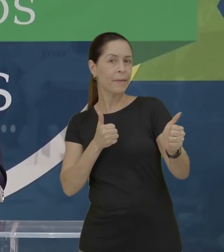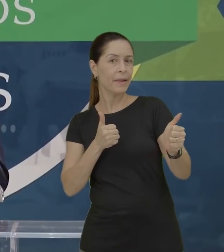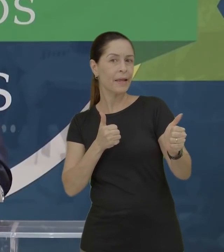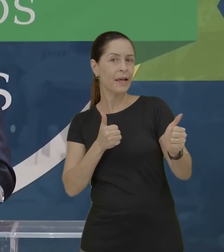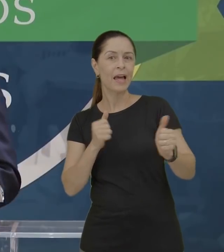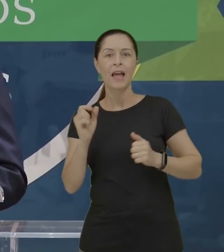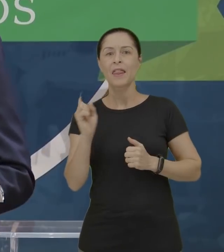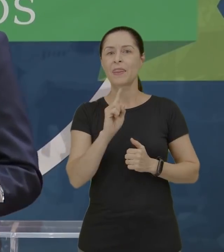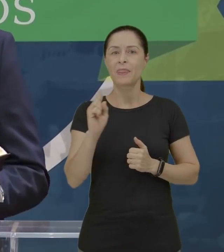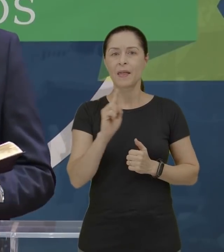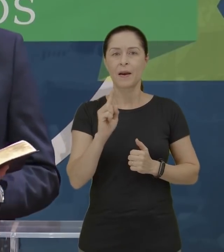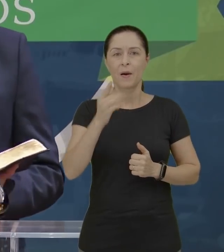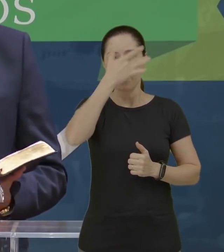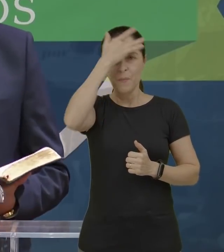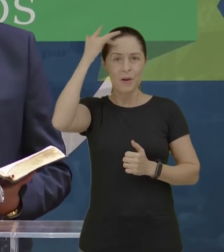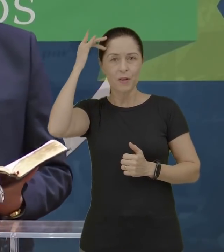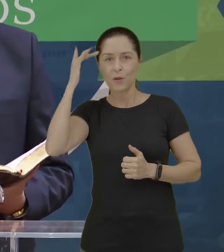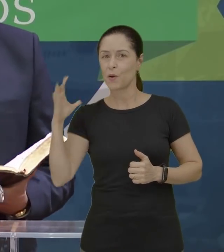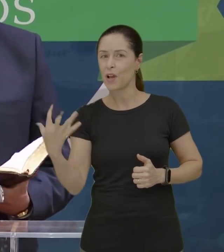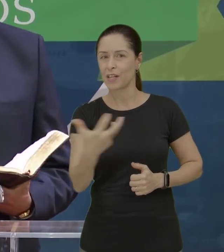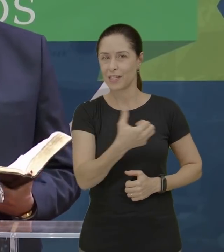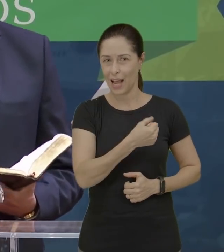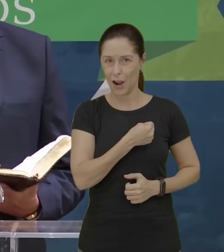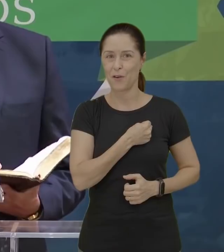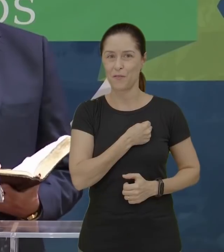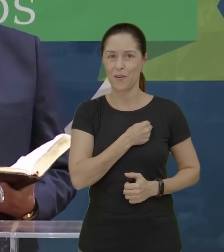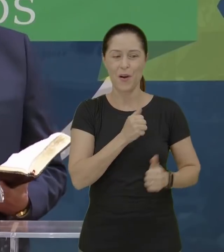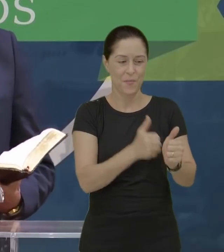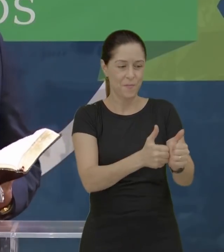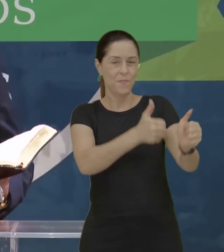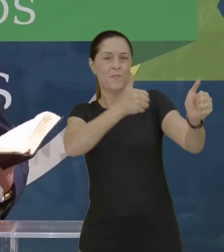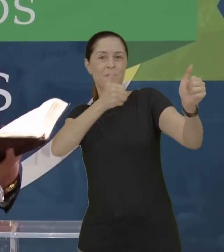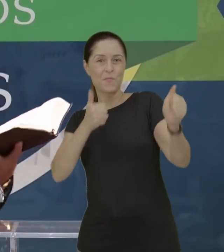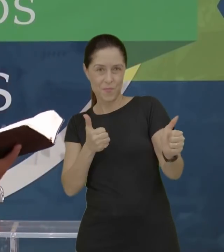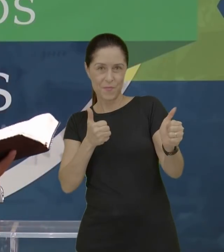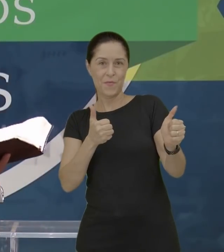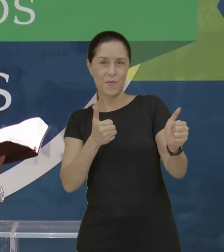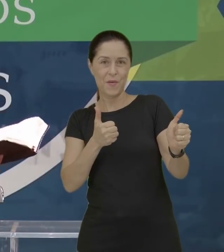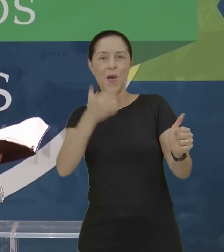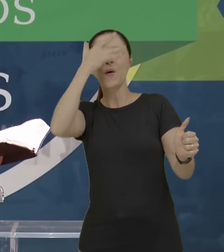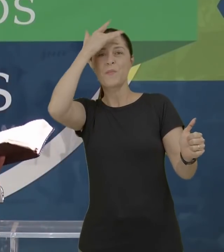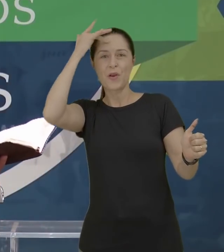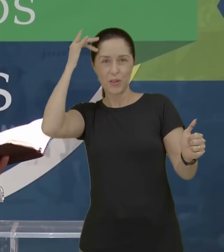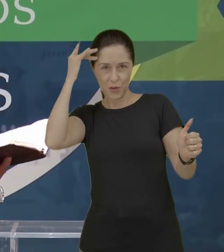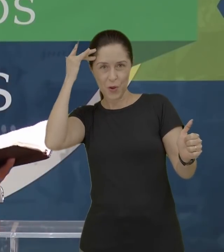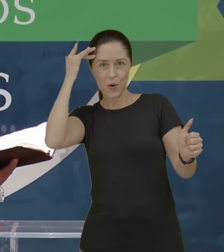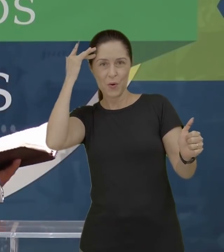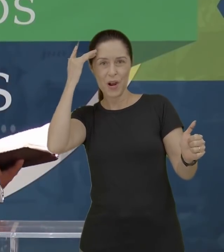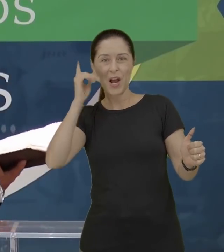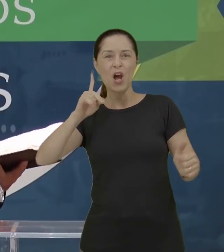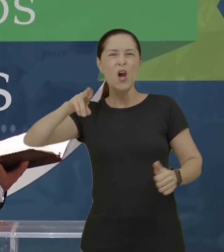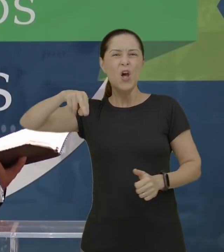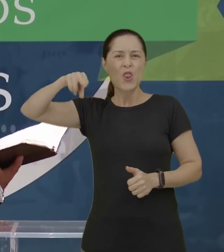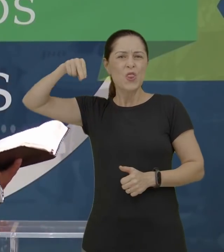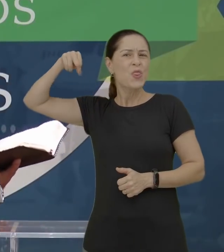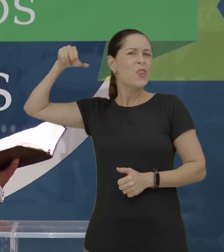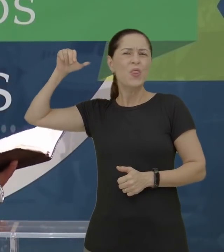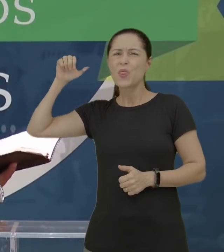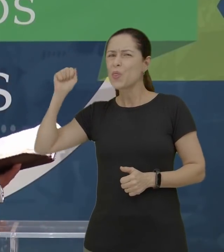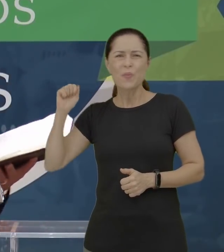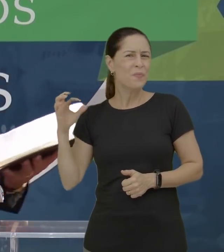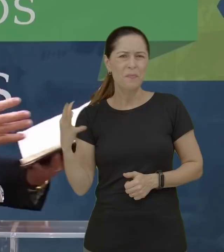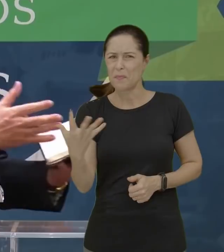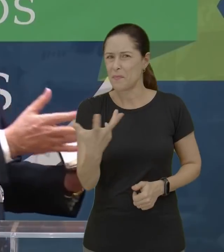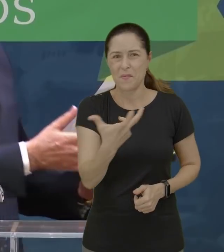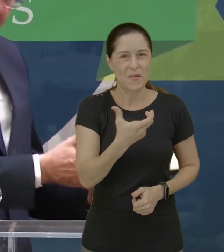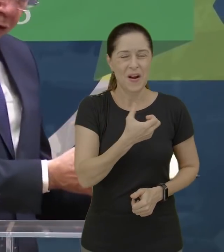salvo, mas é de crente nominal. O contexto aqui é de judeus